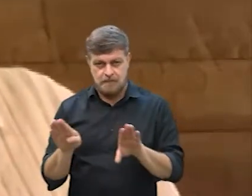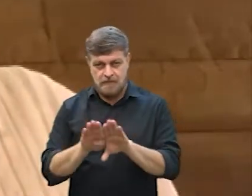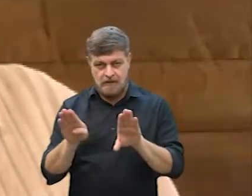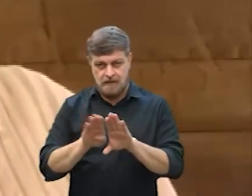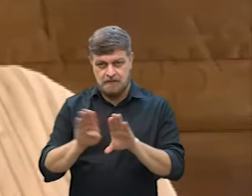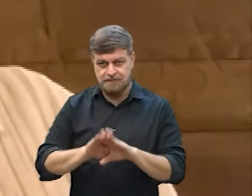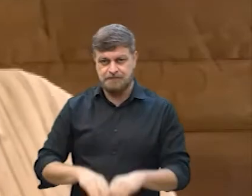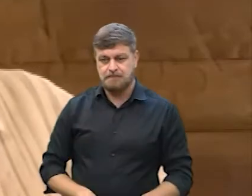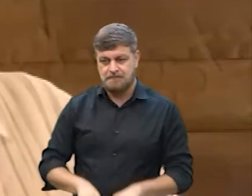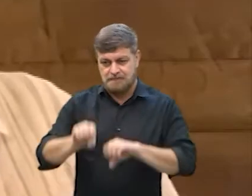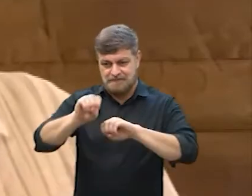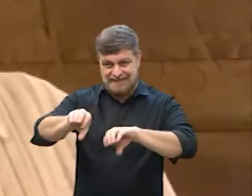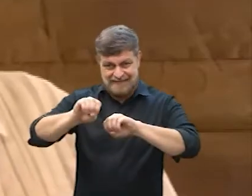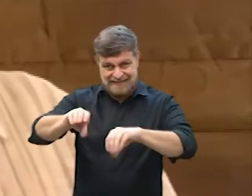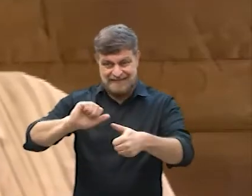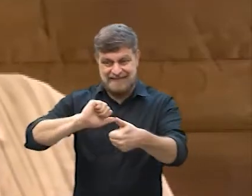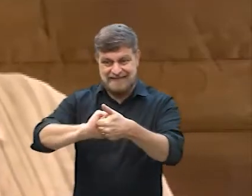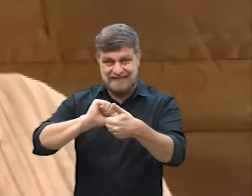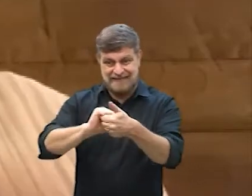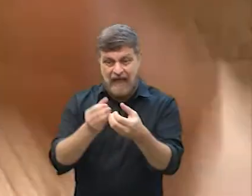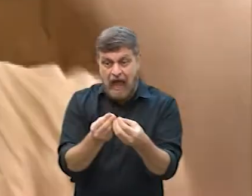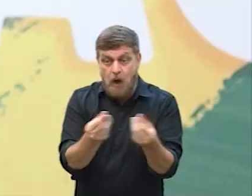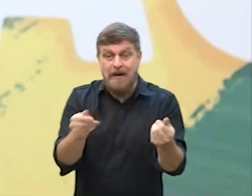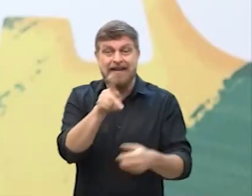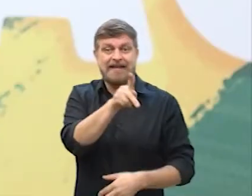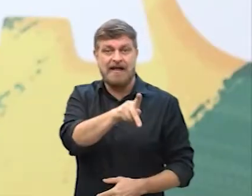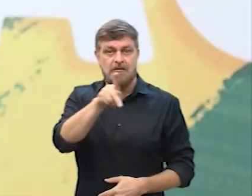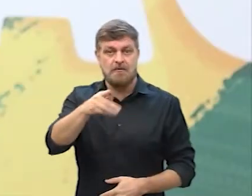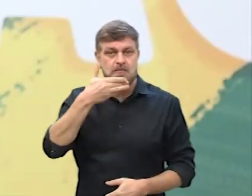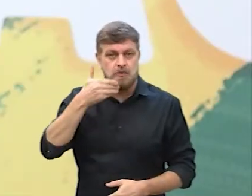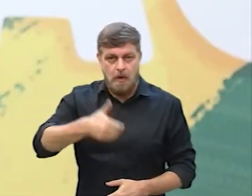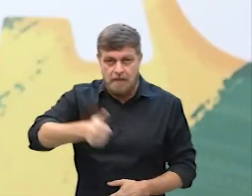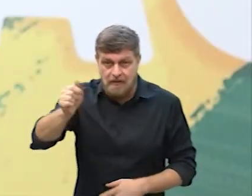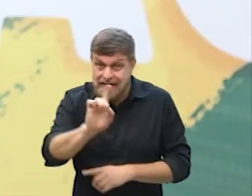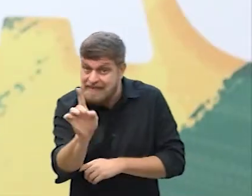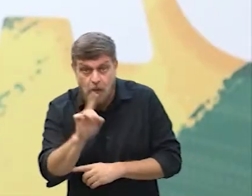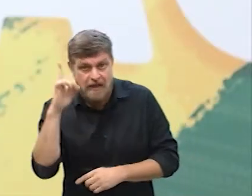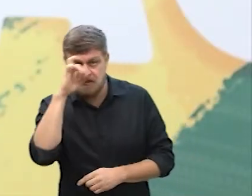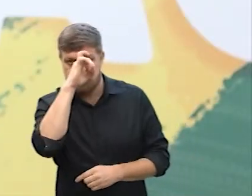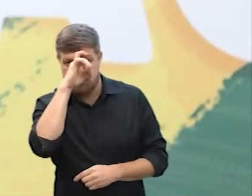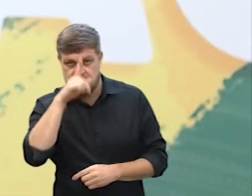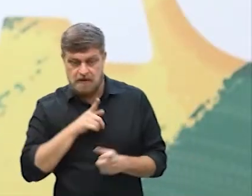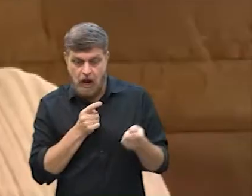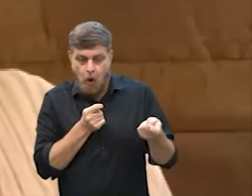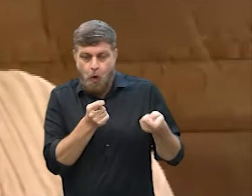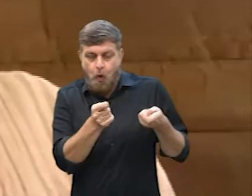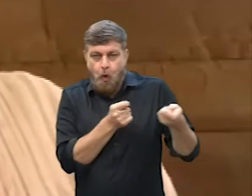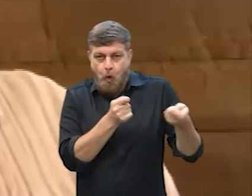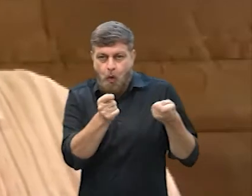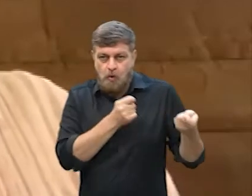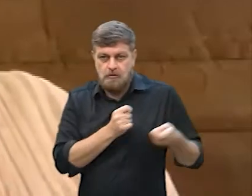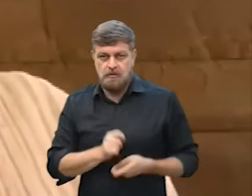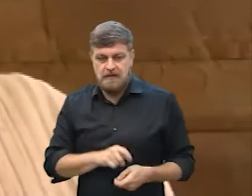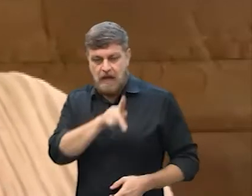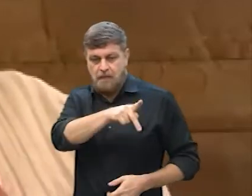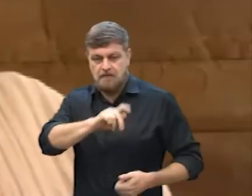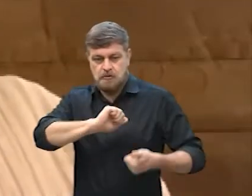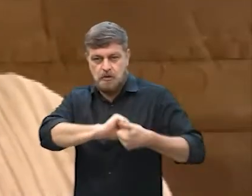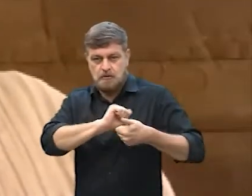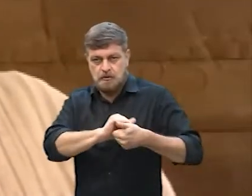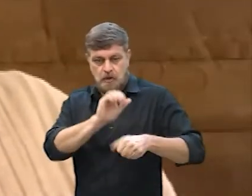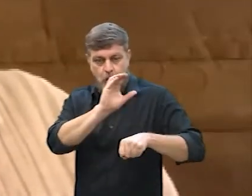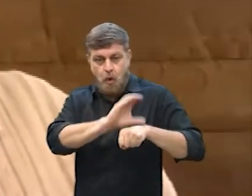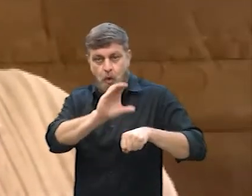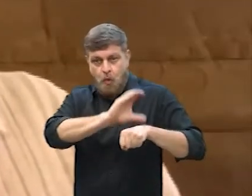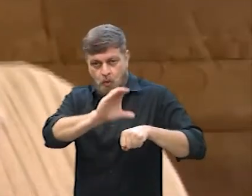melhorar a qualidade da formação dos professores, e isso não é difícil. Quem controla a qualidade dos cursos que